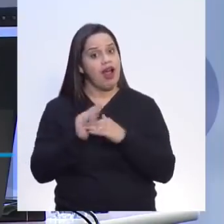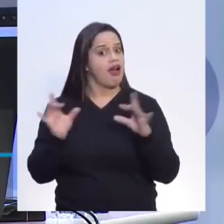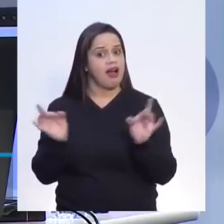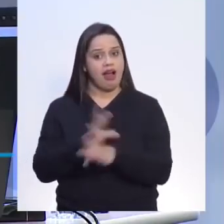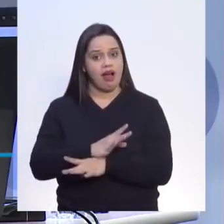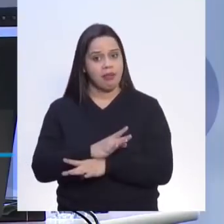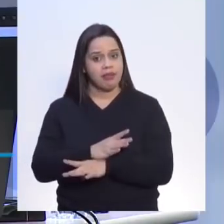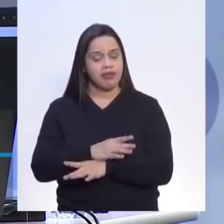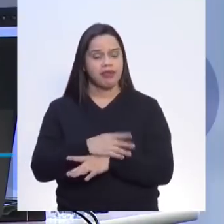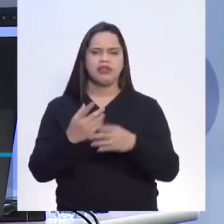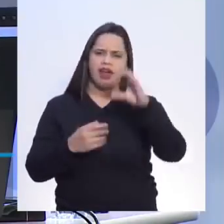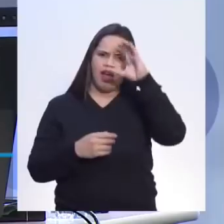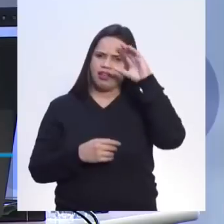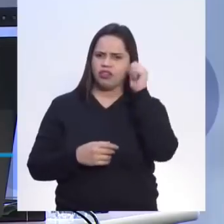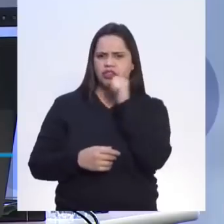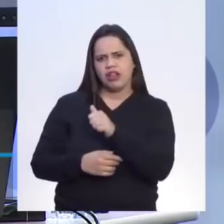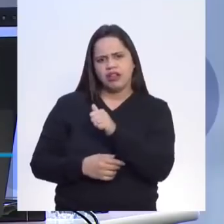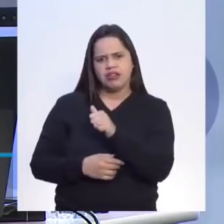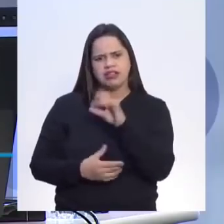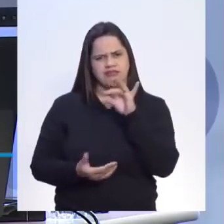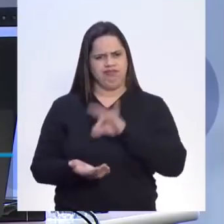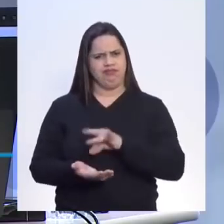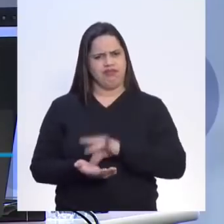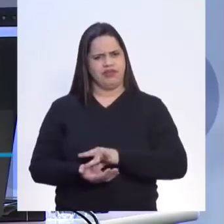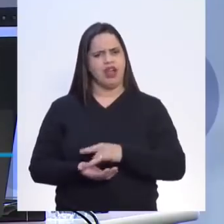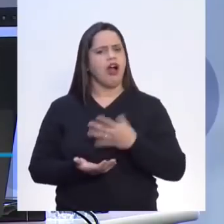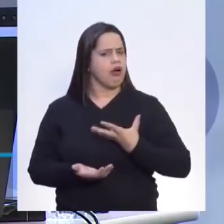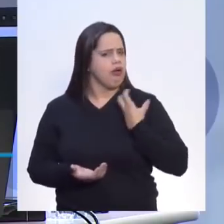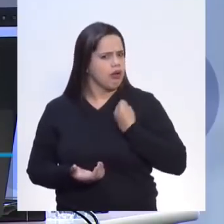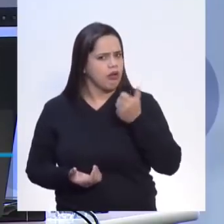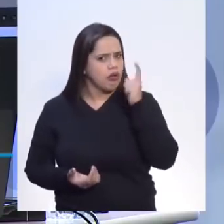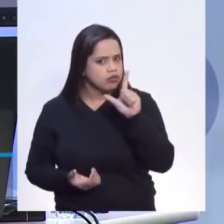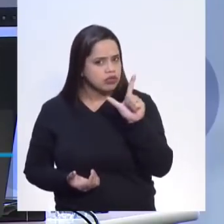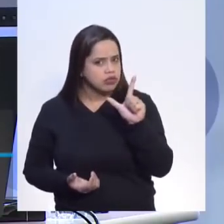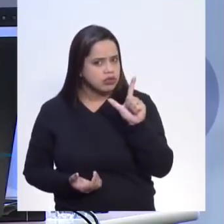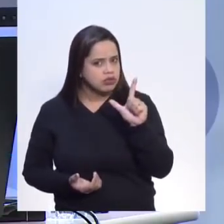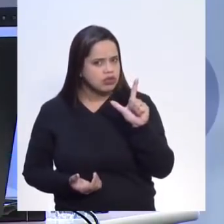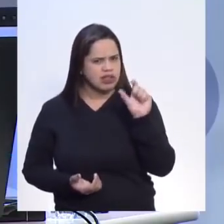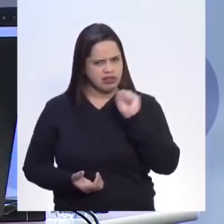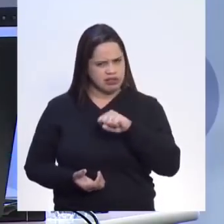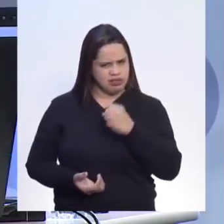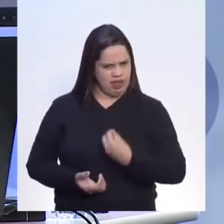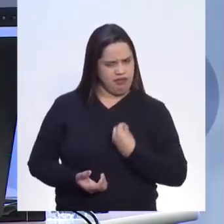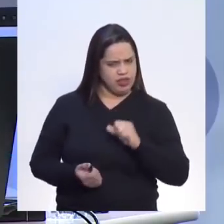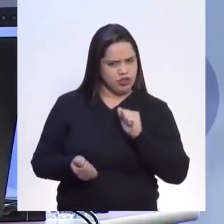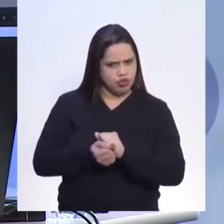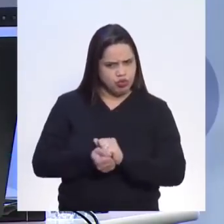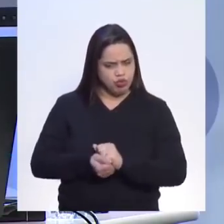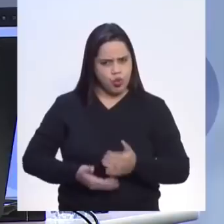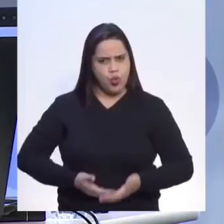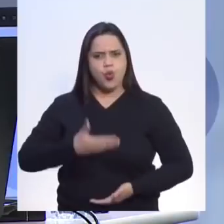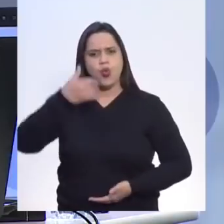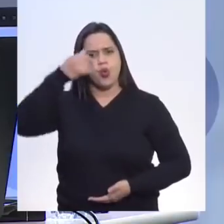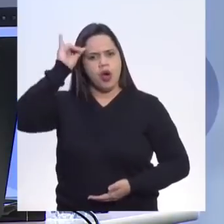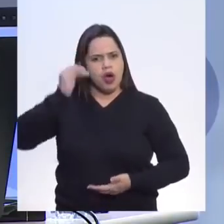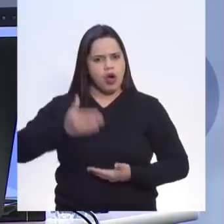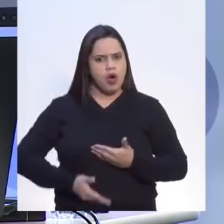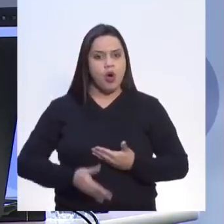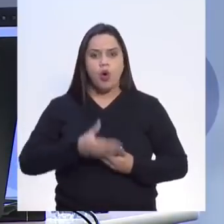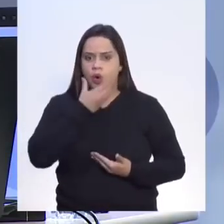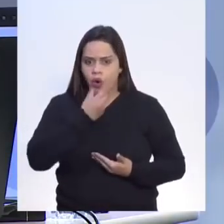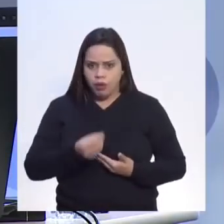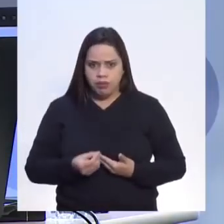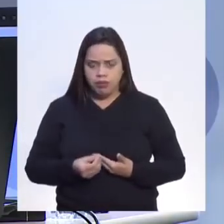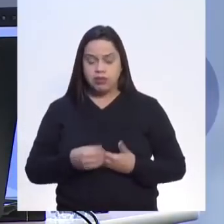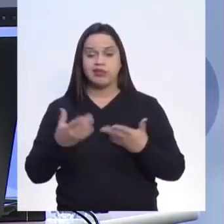tia Anastácia? Será que realmente ela está sã e salva? Será que ela estava realmente com o Minotauro? O que será que aconteceu com a tia